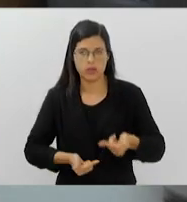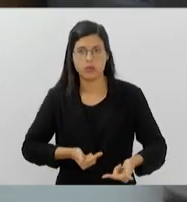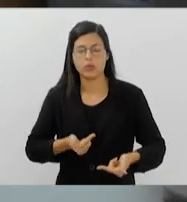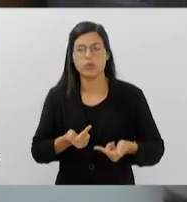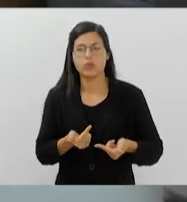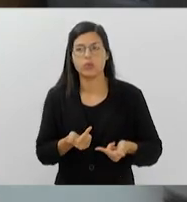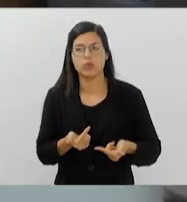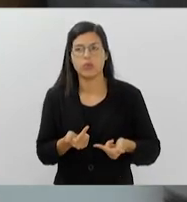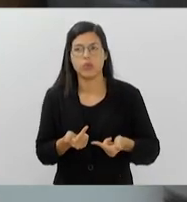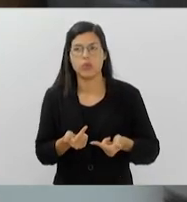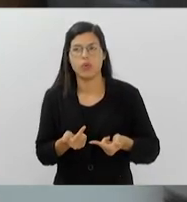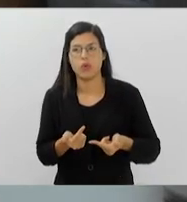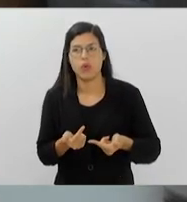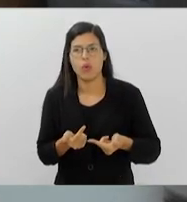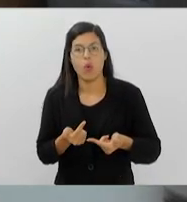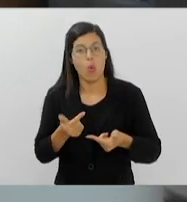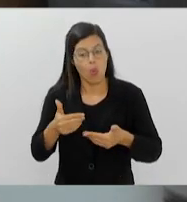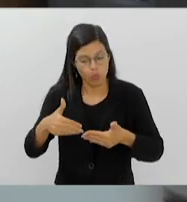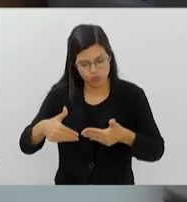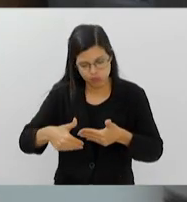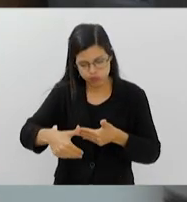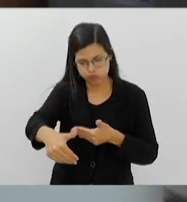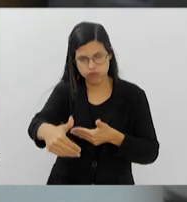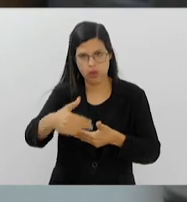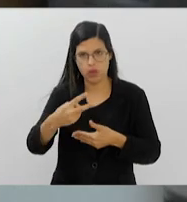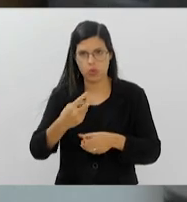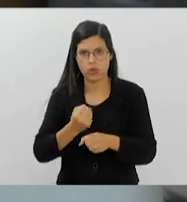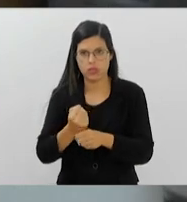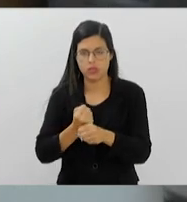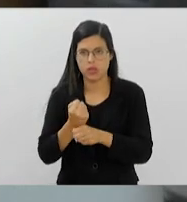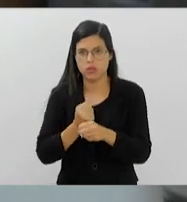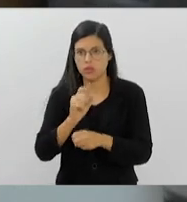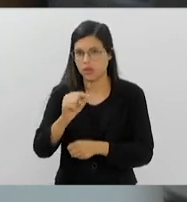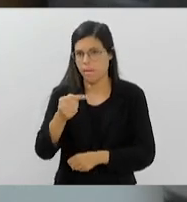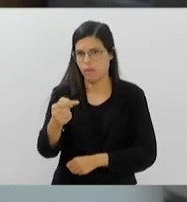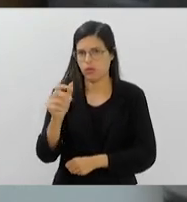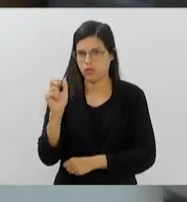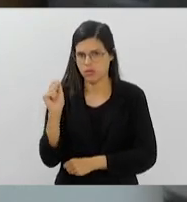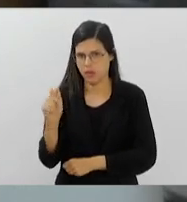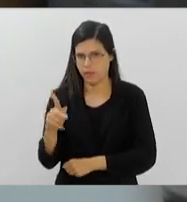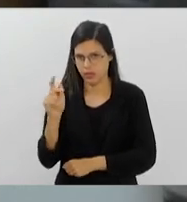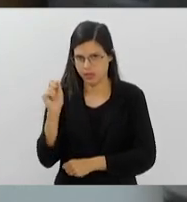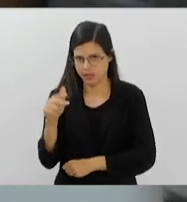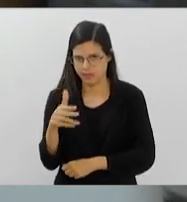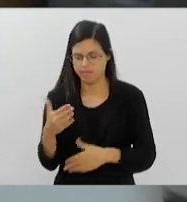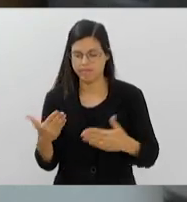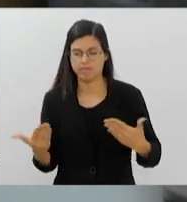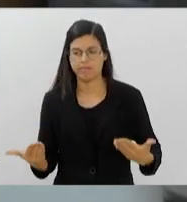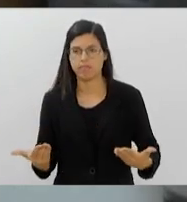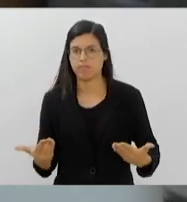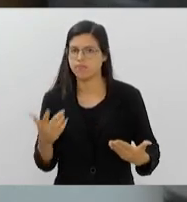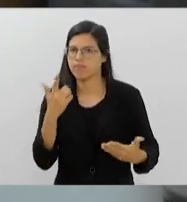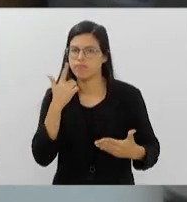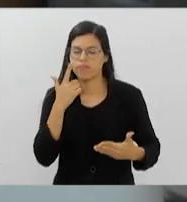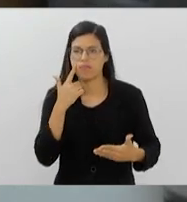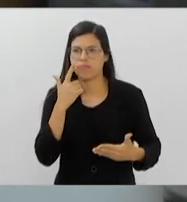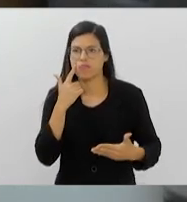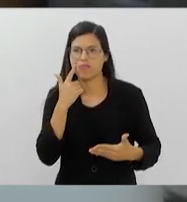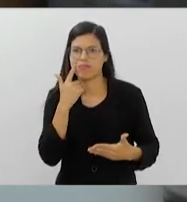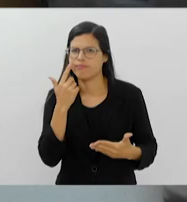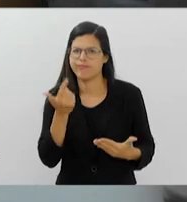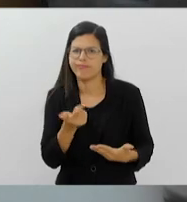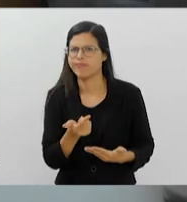se estendam por 2 anos após ele entrar em inatividade. Ora, não faz o